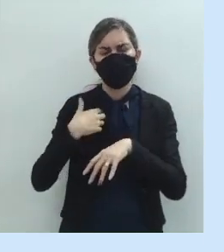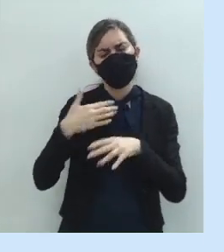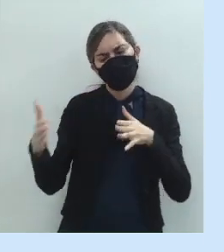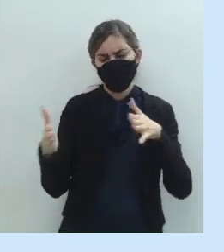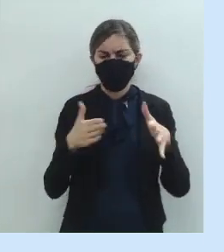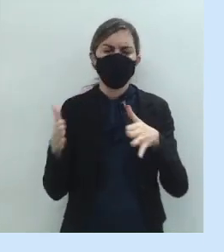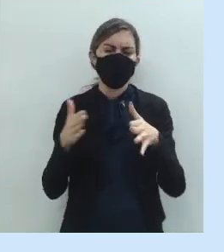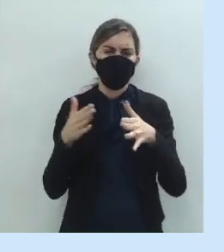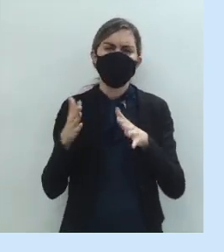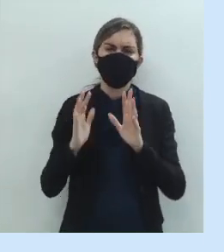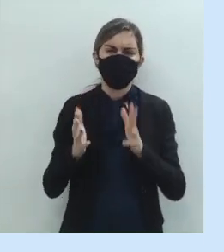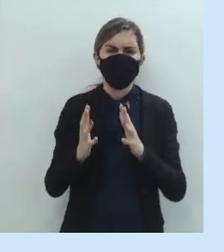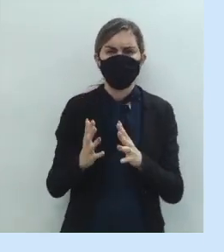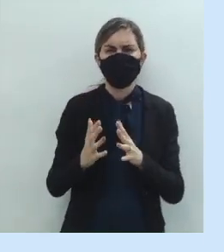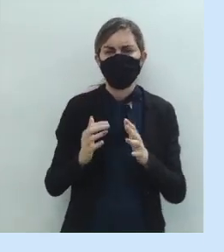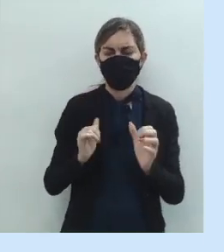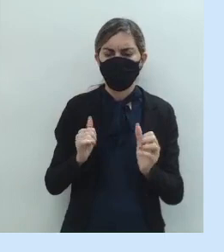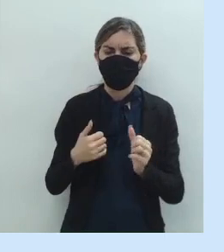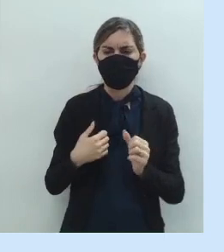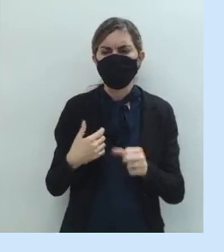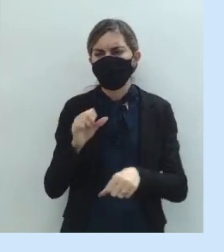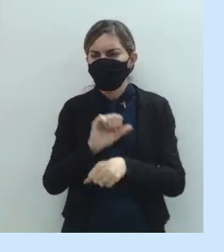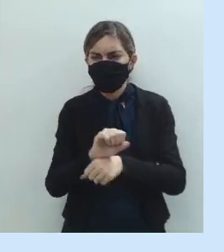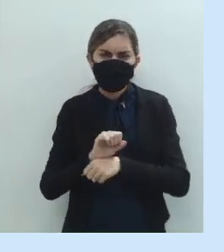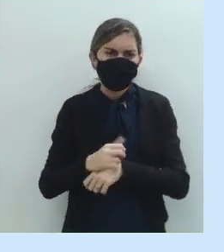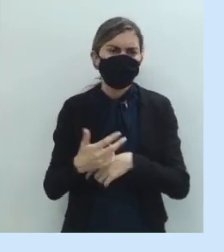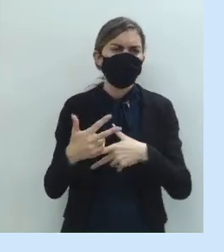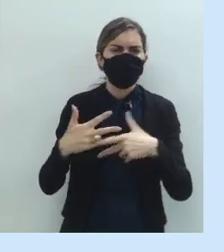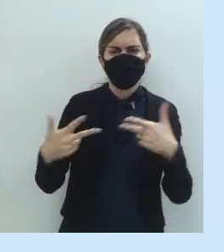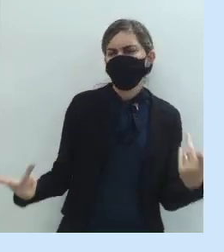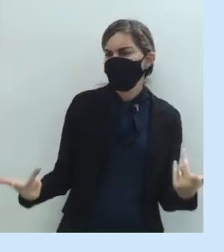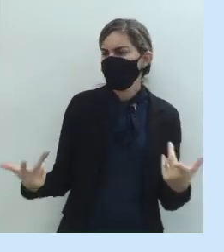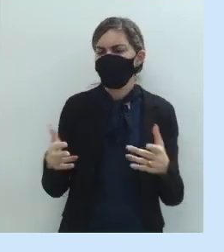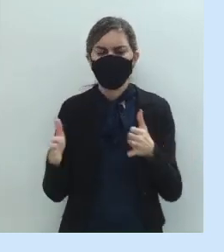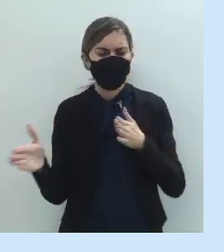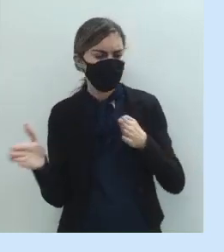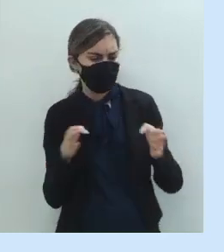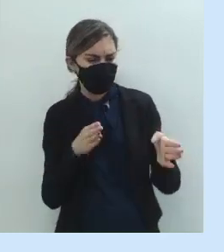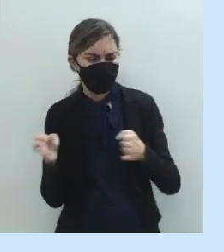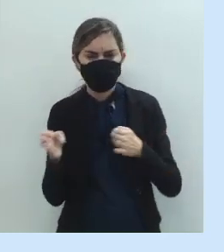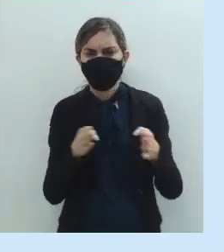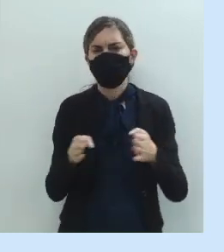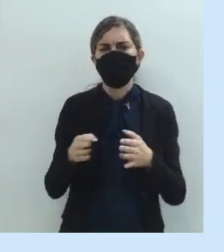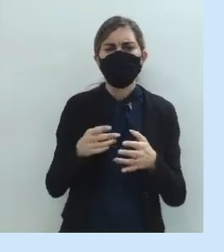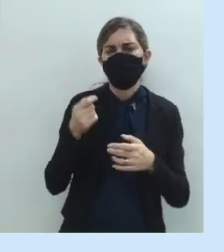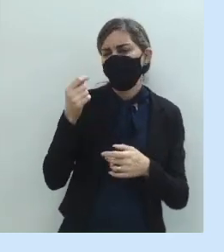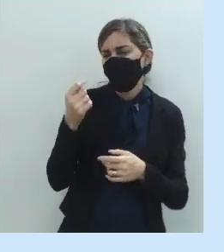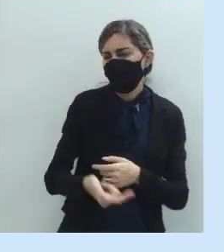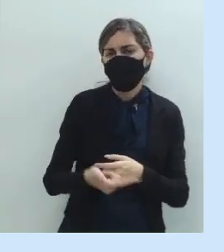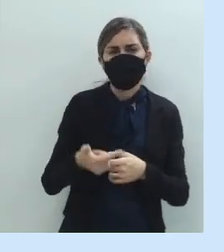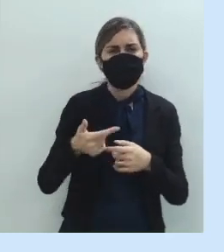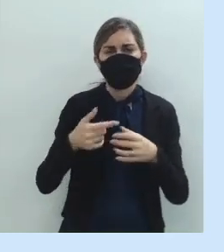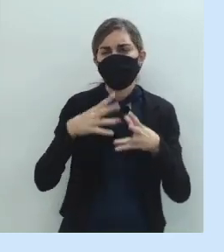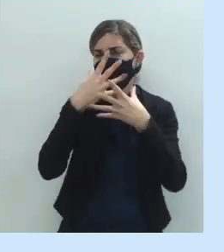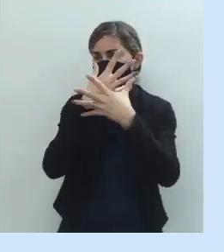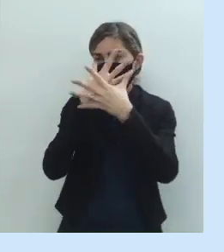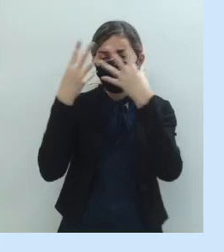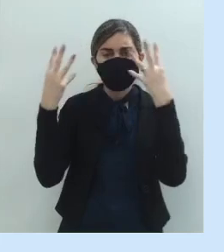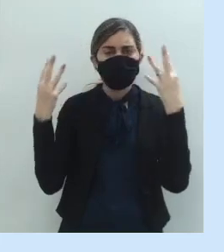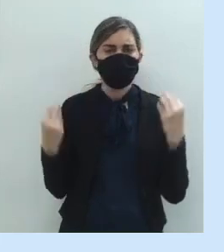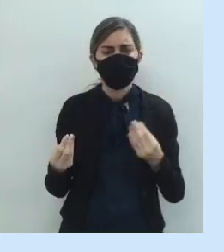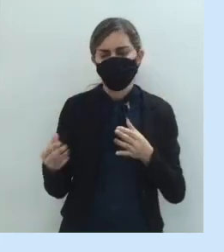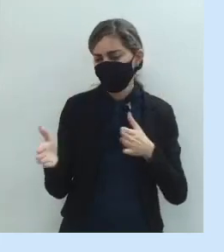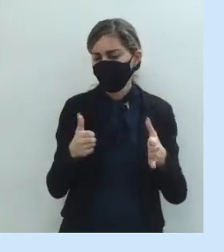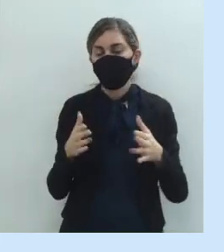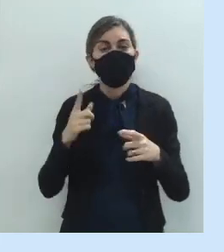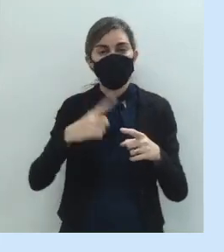período assim de grande estagnação, que vinha por um período de quase de apagamento, né?